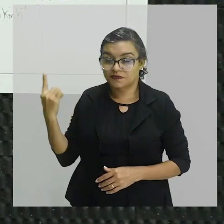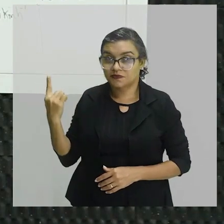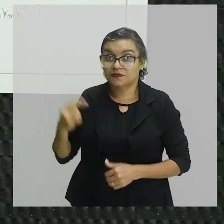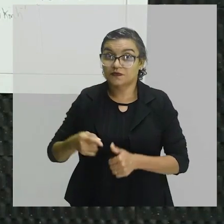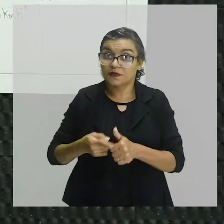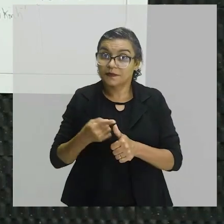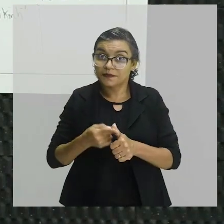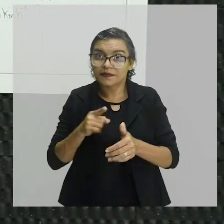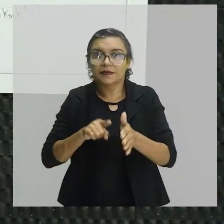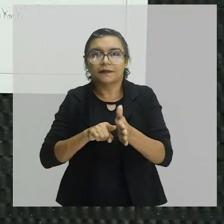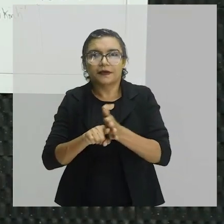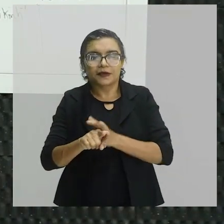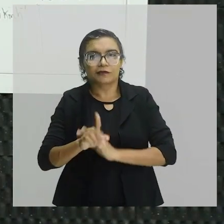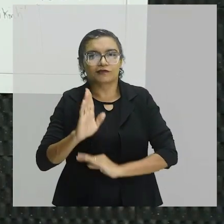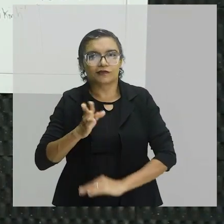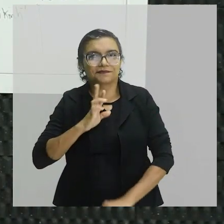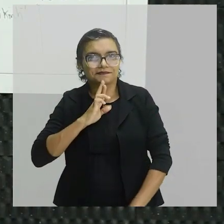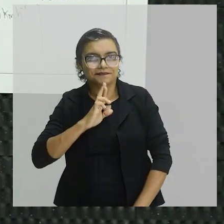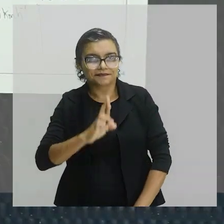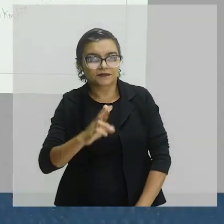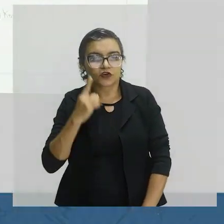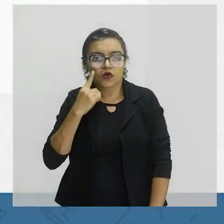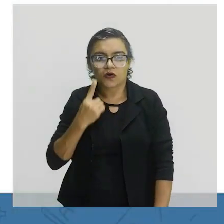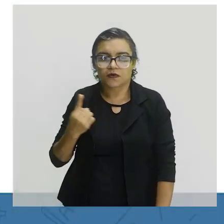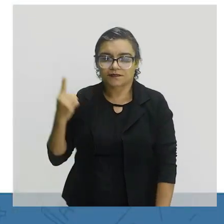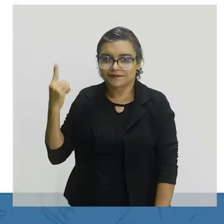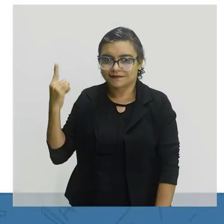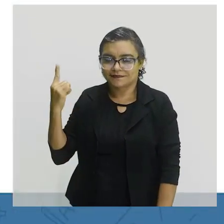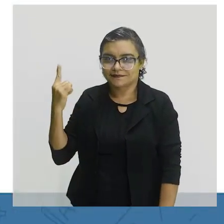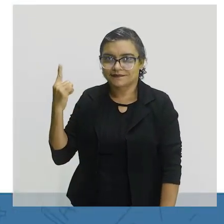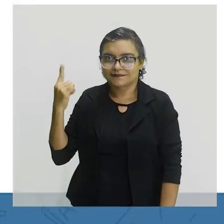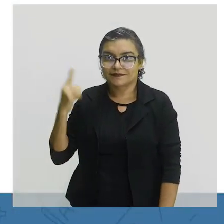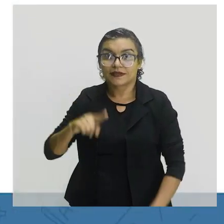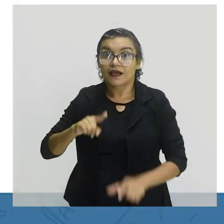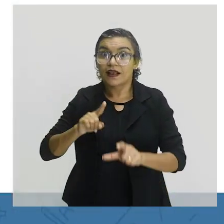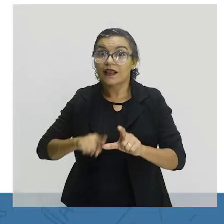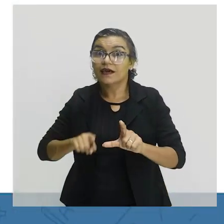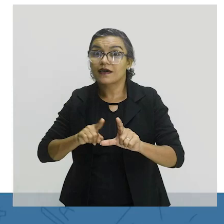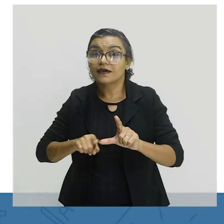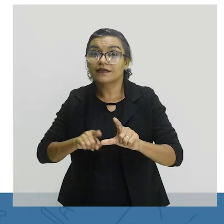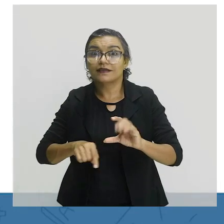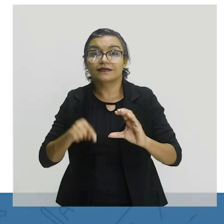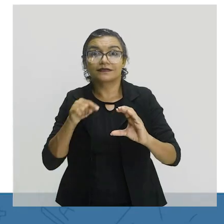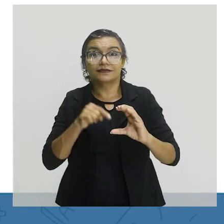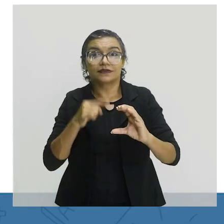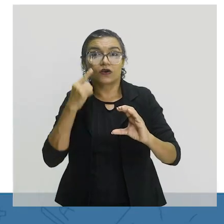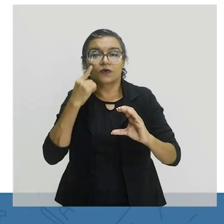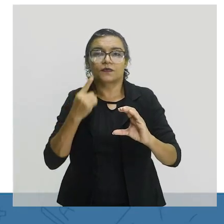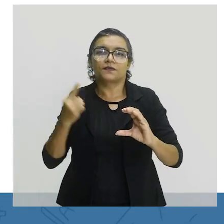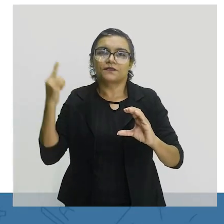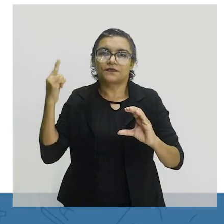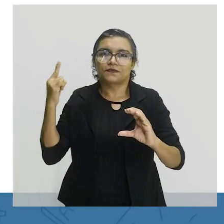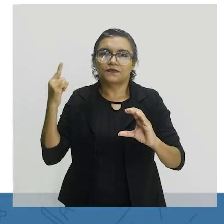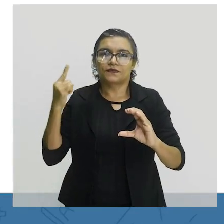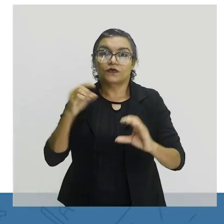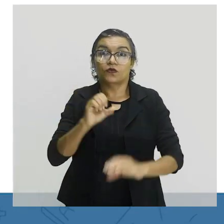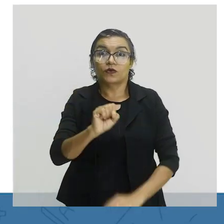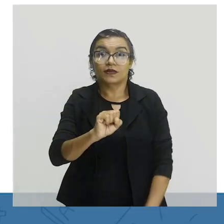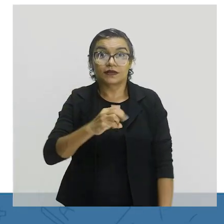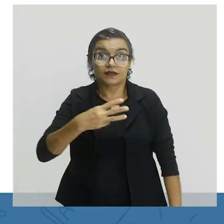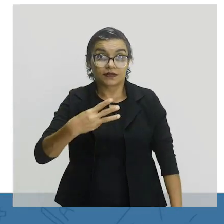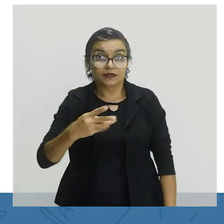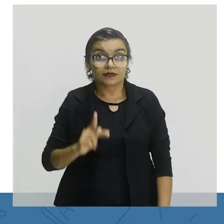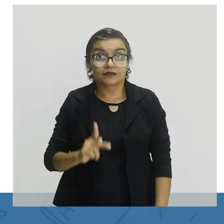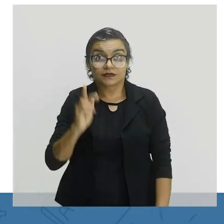questão, resposta, você encontra lá na letra C, né? 83, aproximadamente